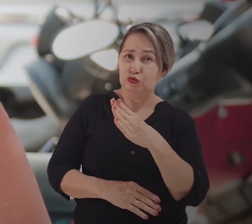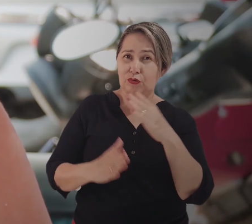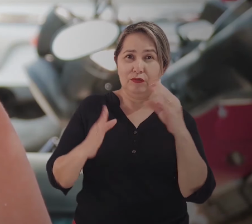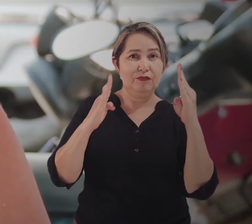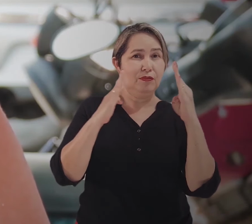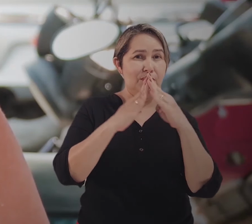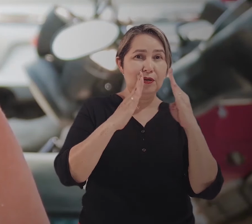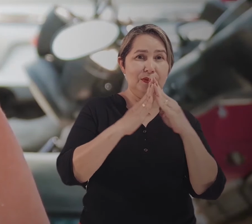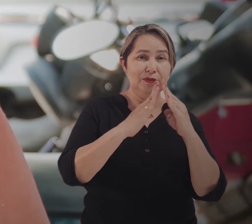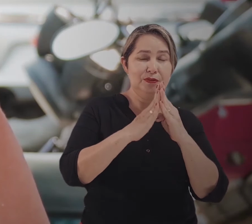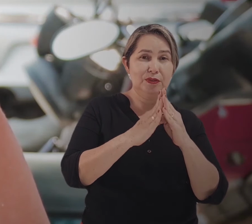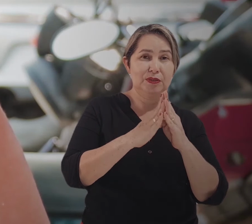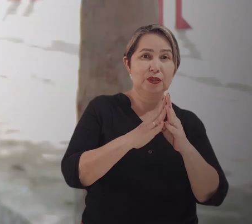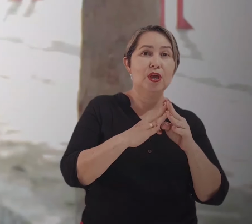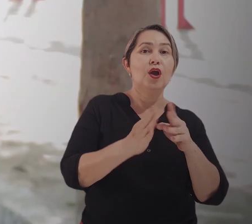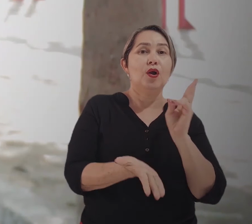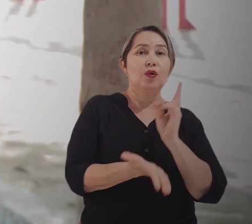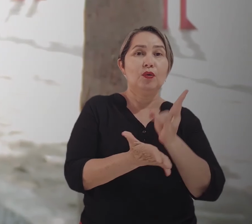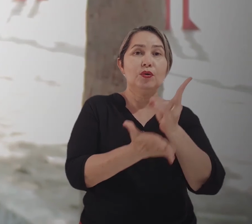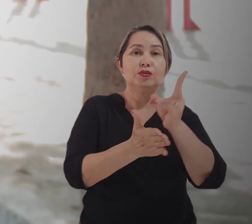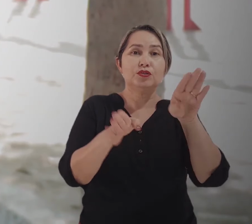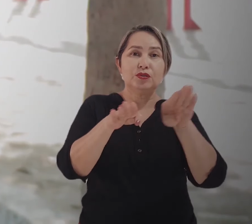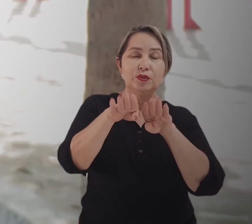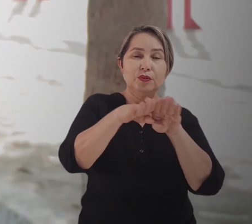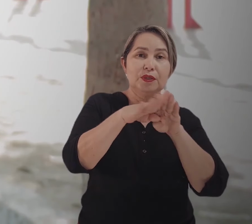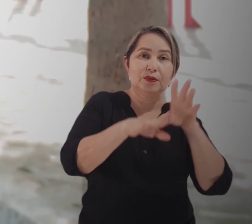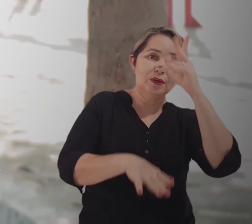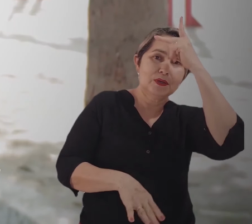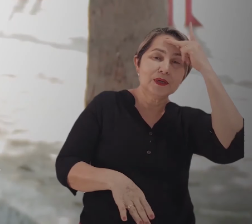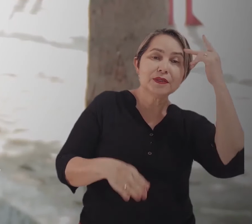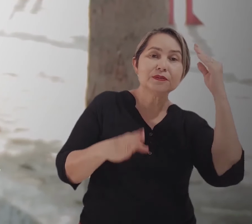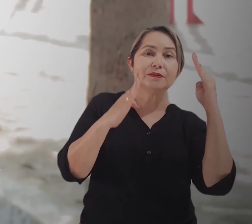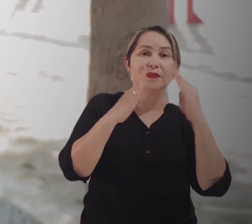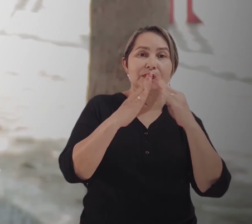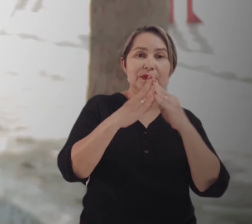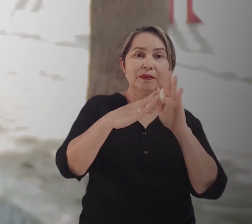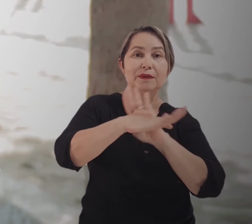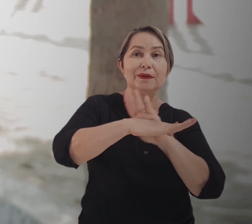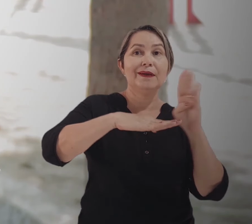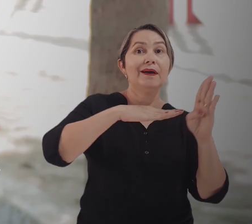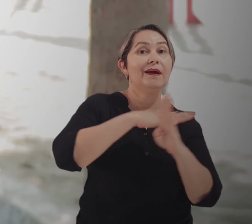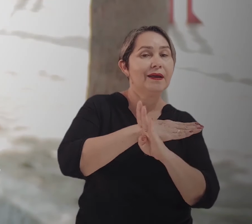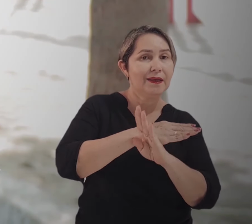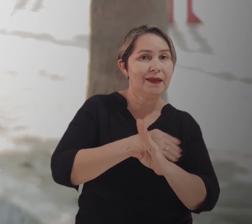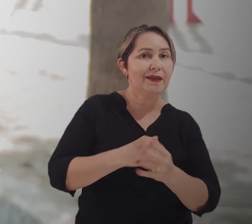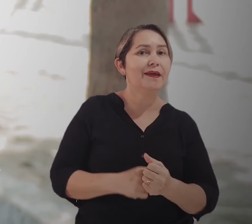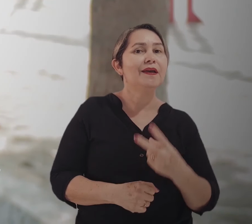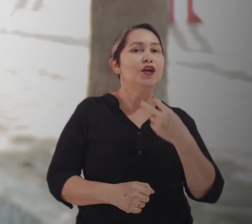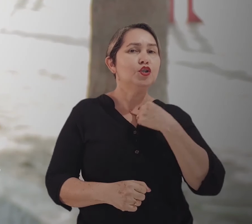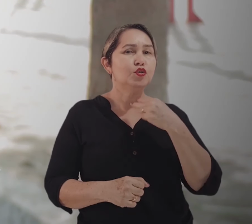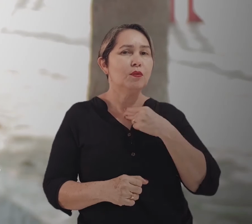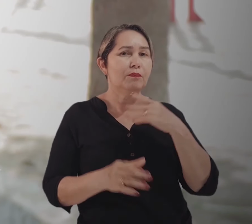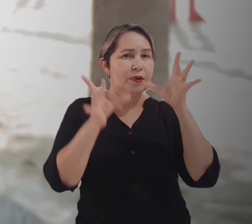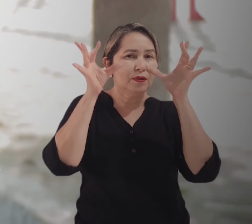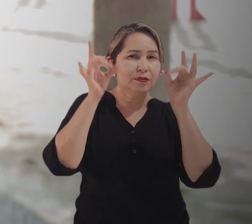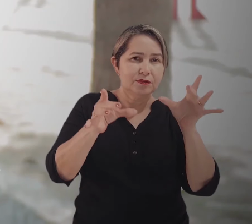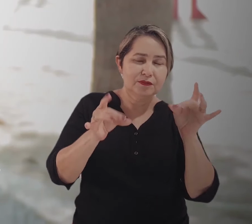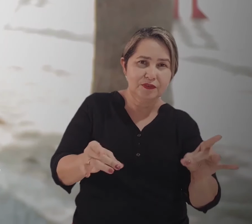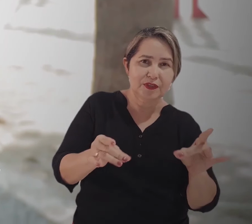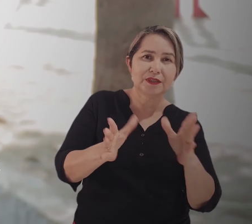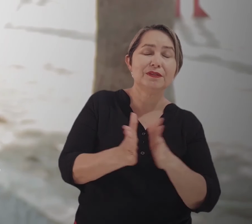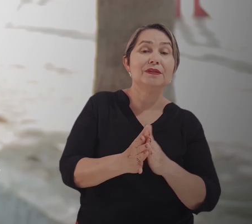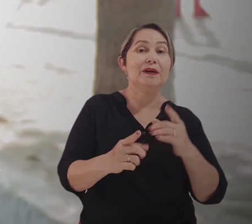Ficaram as mesmas pessoas, né? E a gente fala isso justamente para não vender e para que não venha afetar, né? Com esses novos